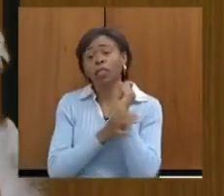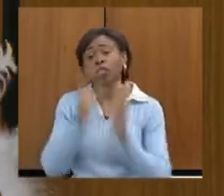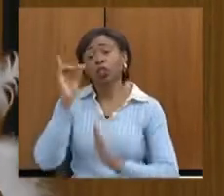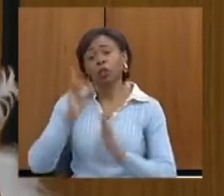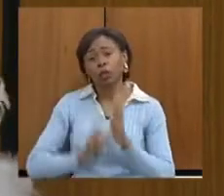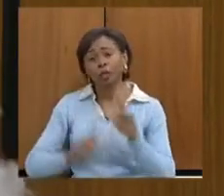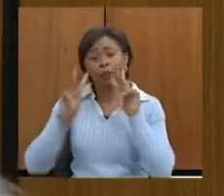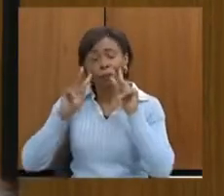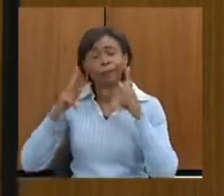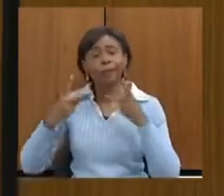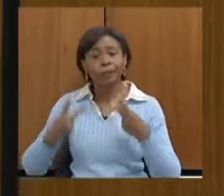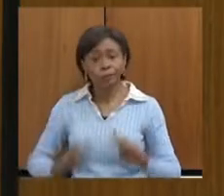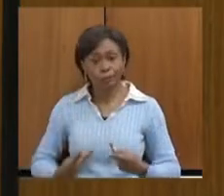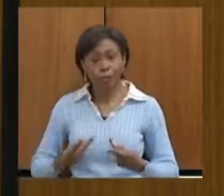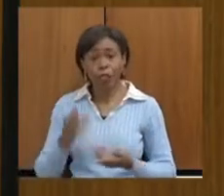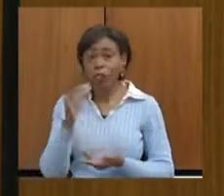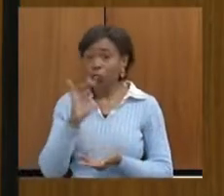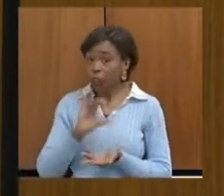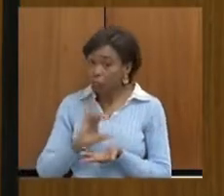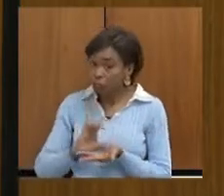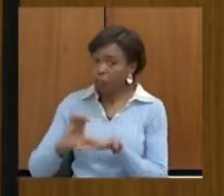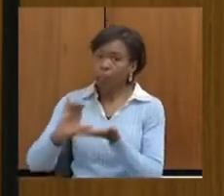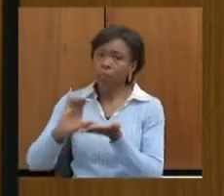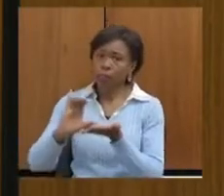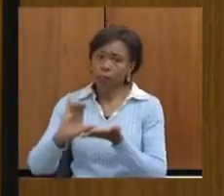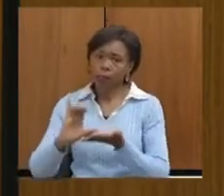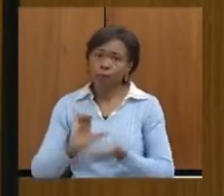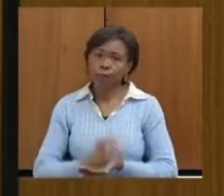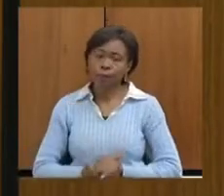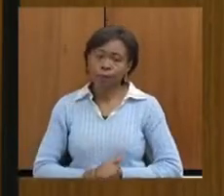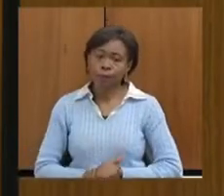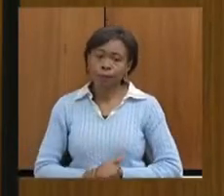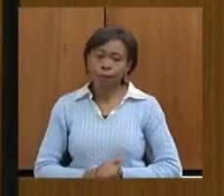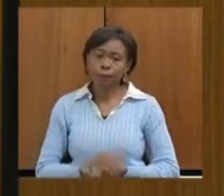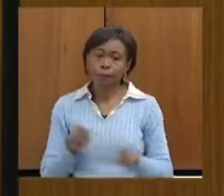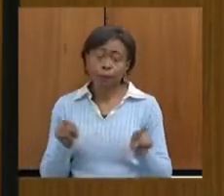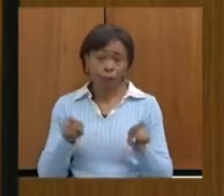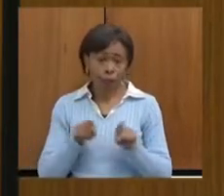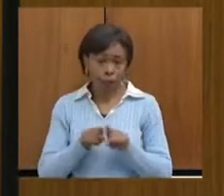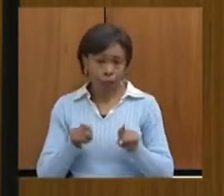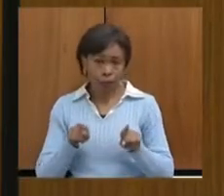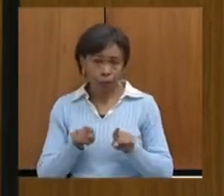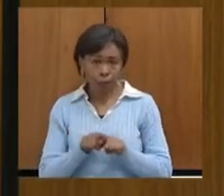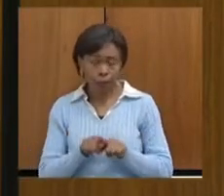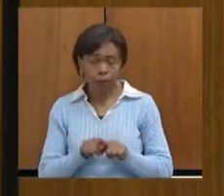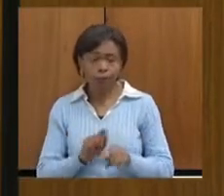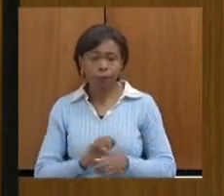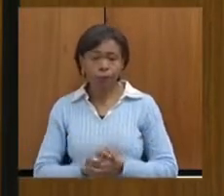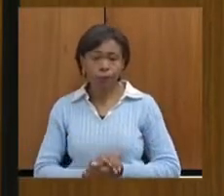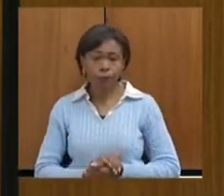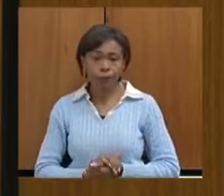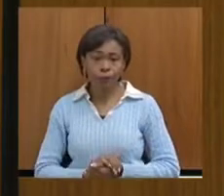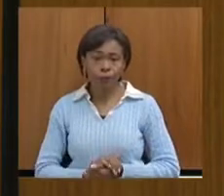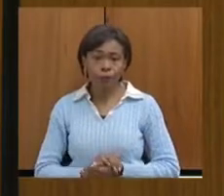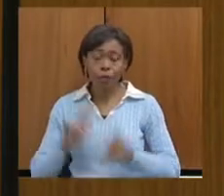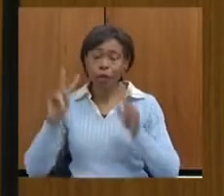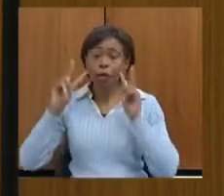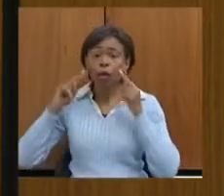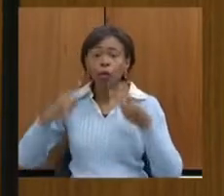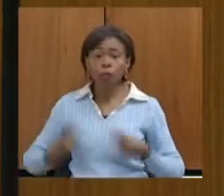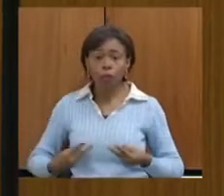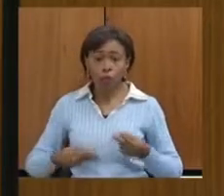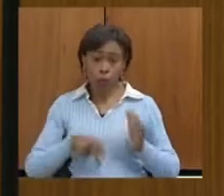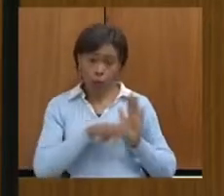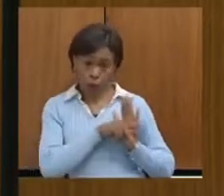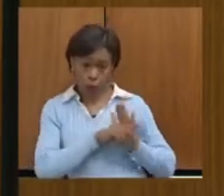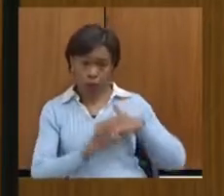sendo assim devidamente higienizadas e também é o reconhecimento pela